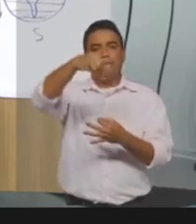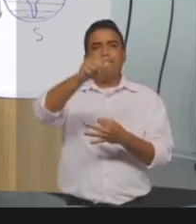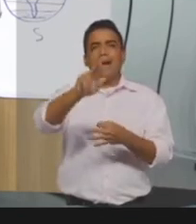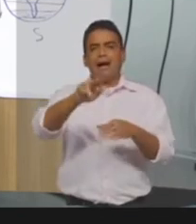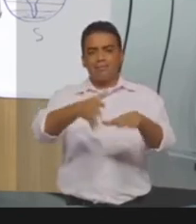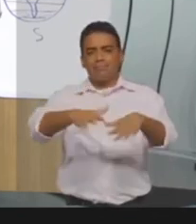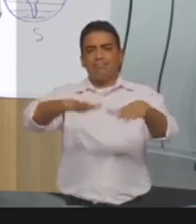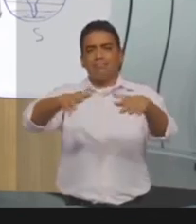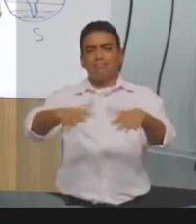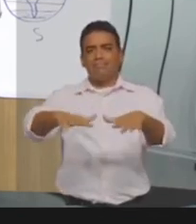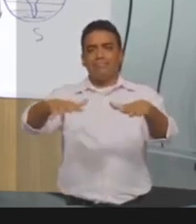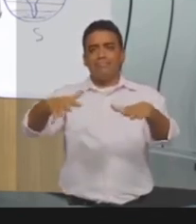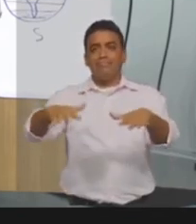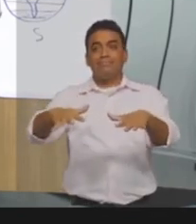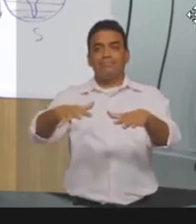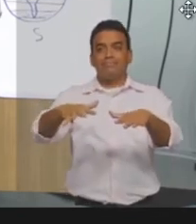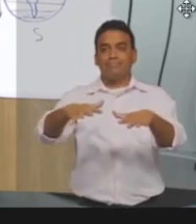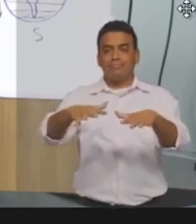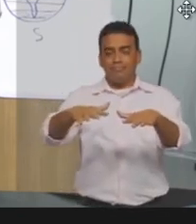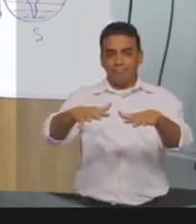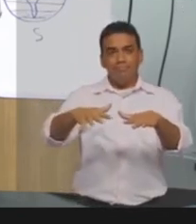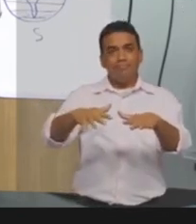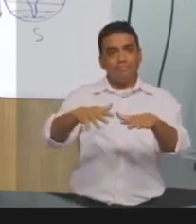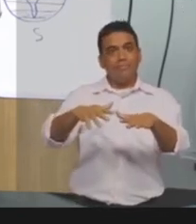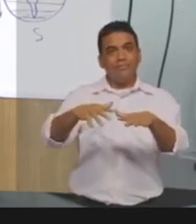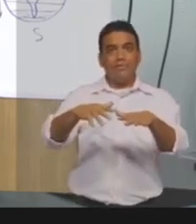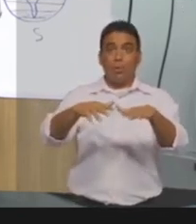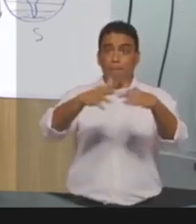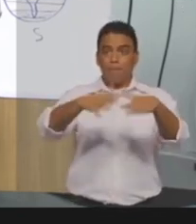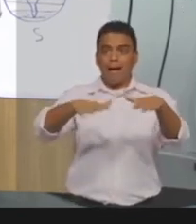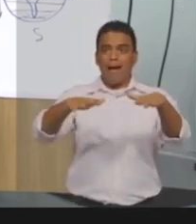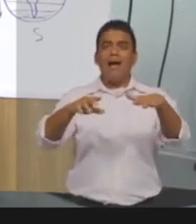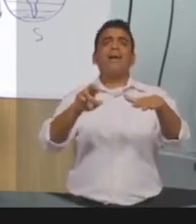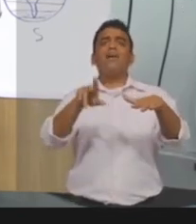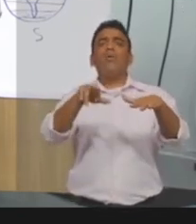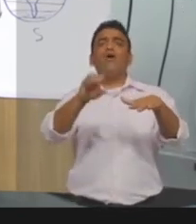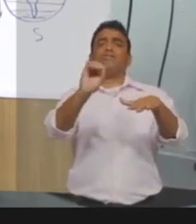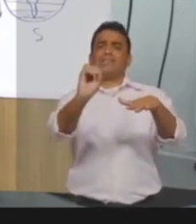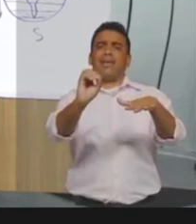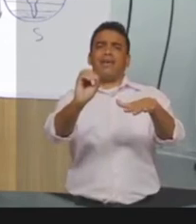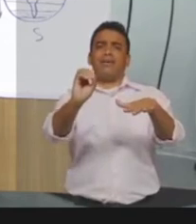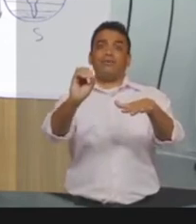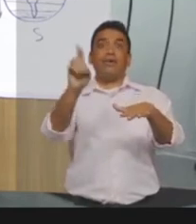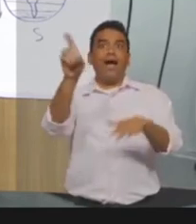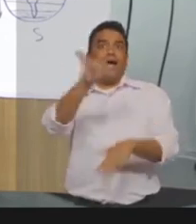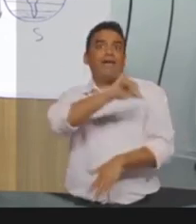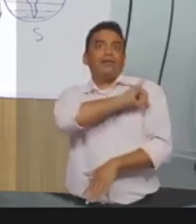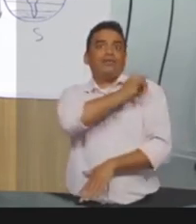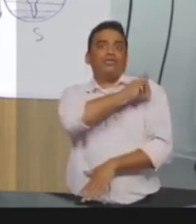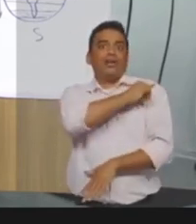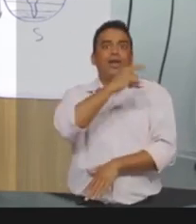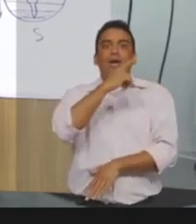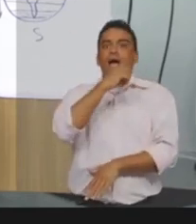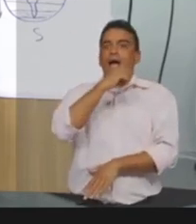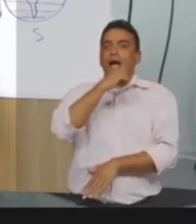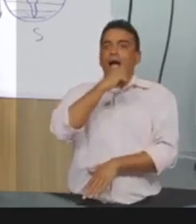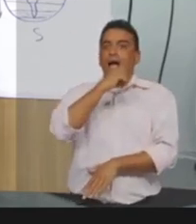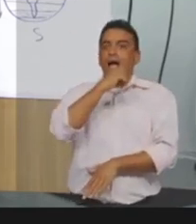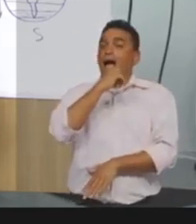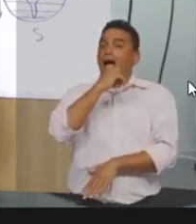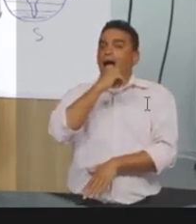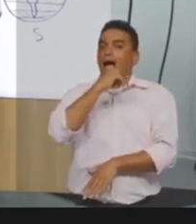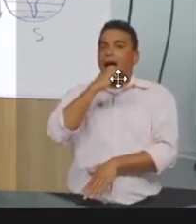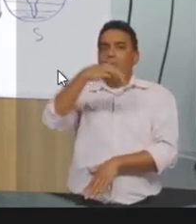mar, nós estamos falando de altitude igual a zero, né? Você está lá na praia, no Rio de Janeiro, a água do mar ali ela vai marcar o ponto